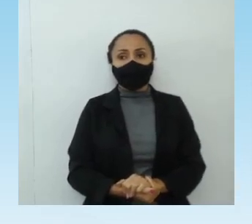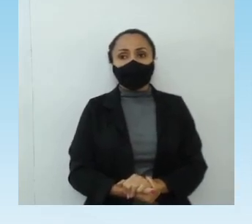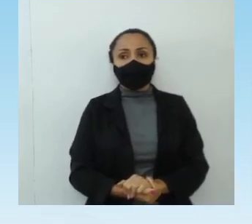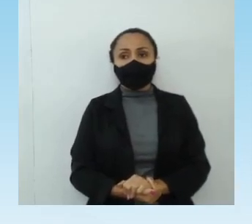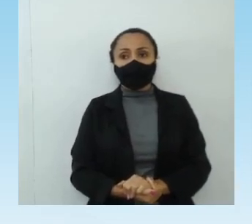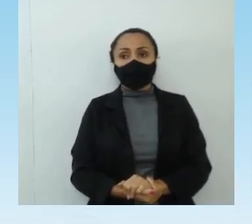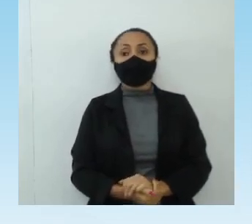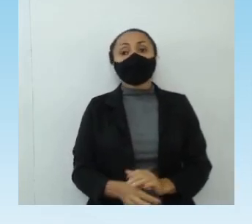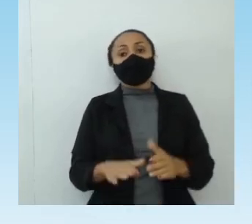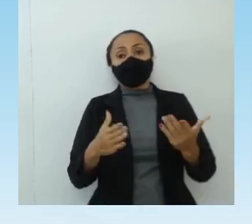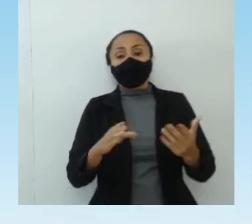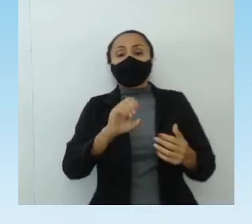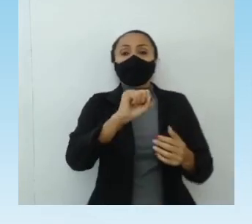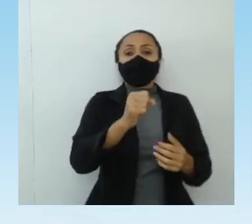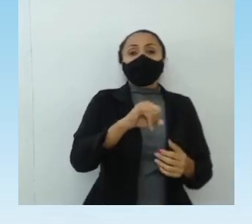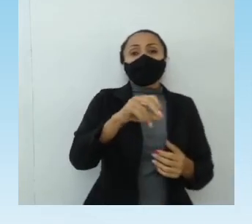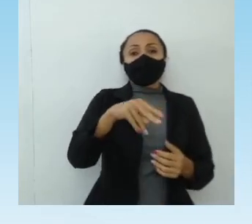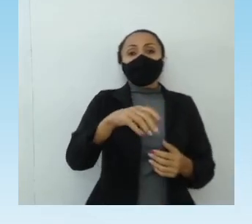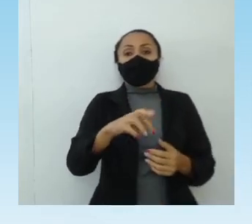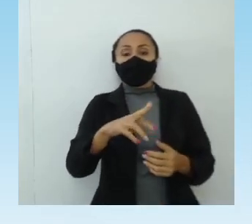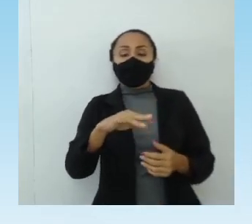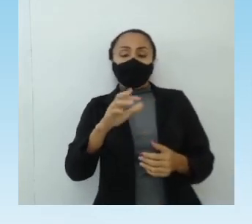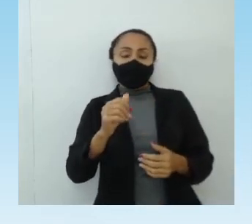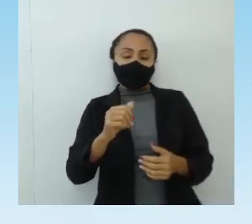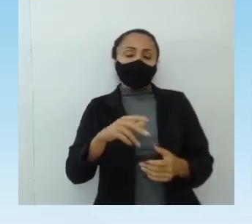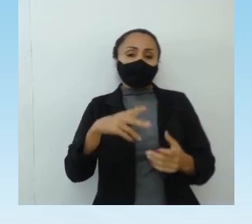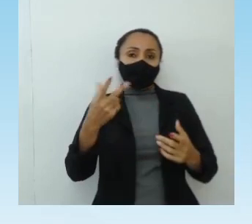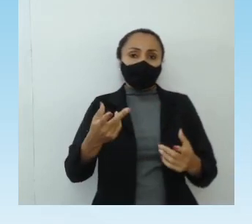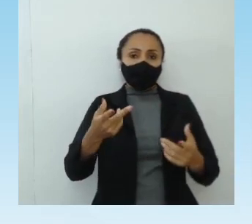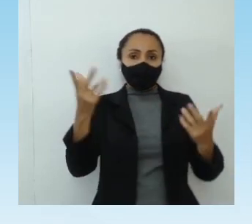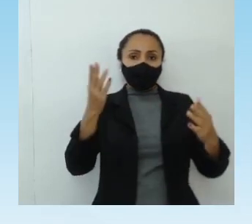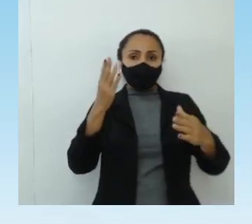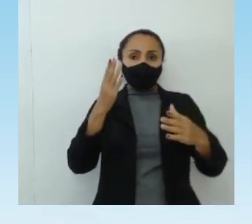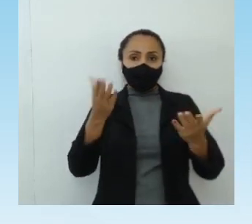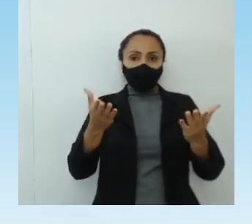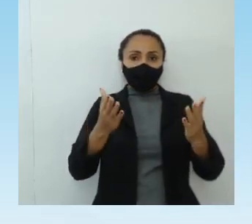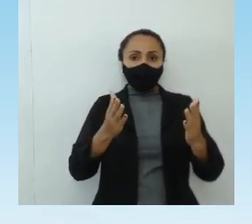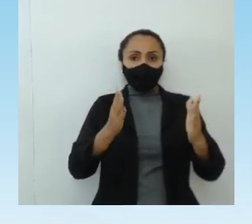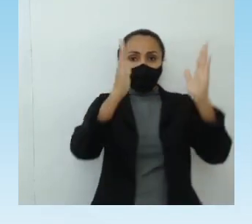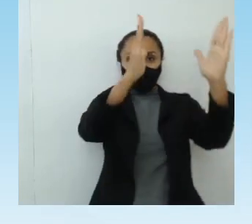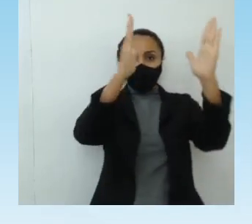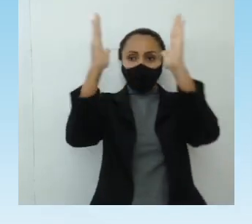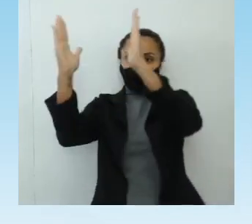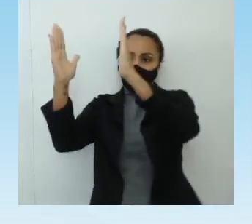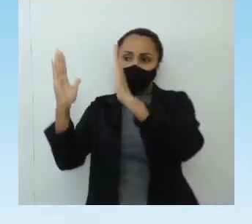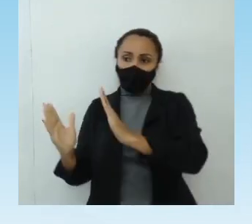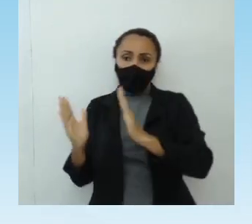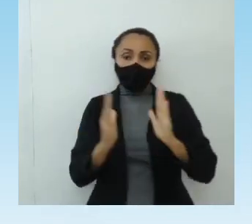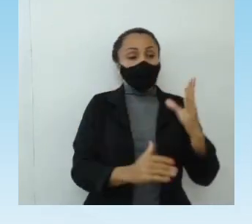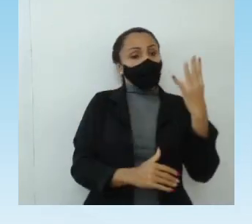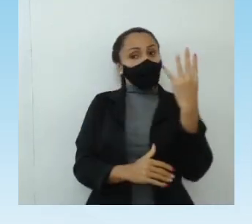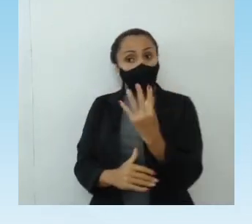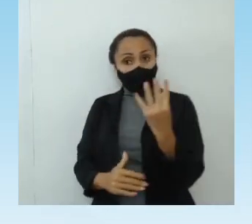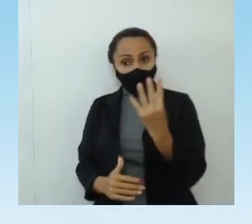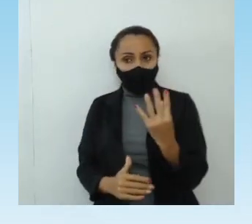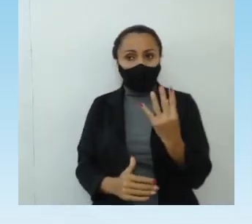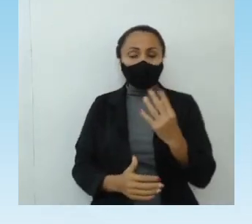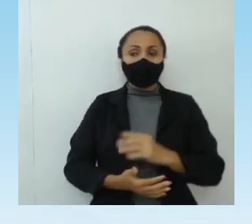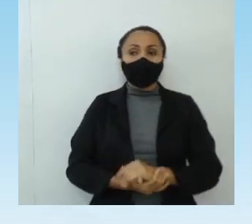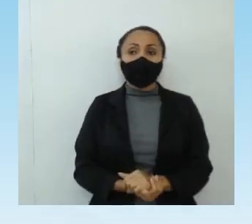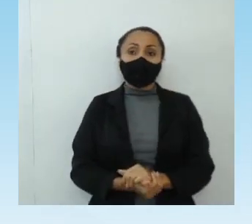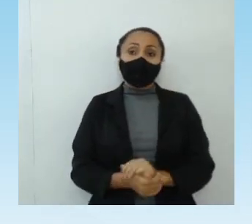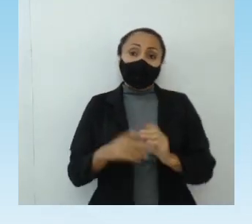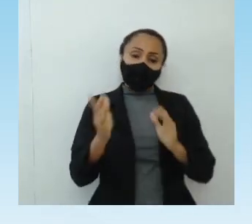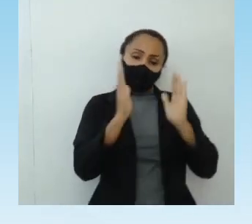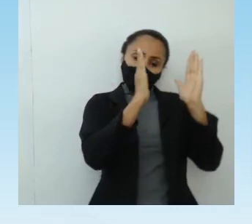a simetria, a ideia é que eu divido a figura em duas partes ou quatro partes iguais, como vocês estão vendo aí, e que essas